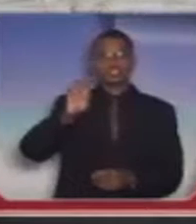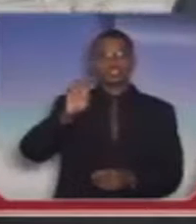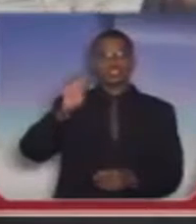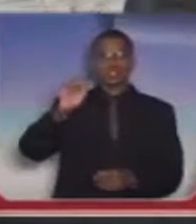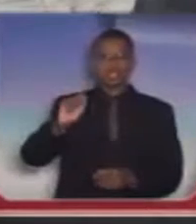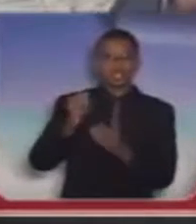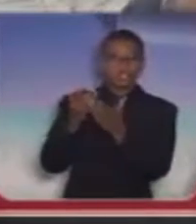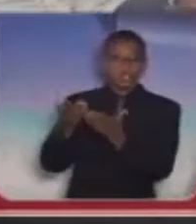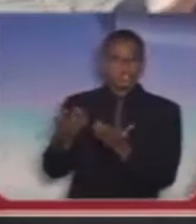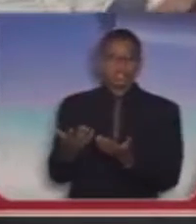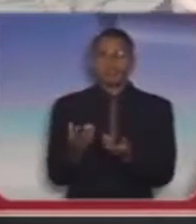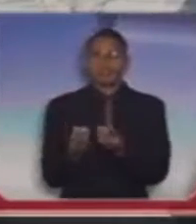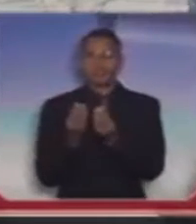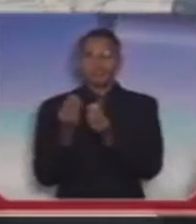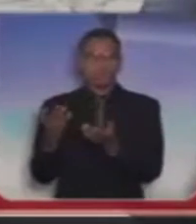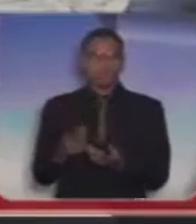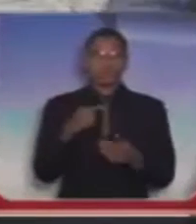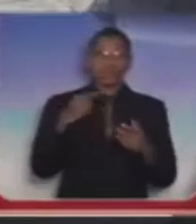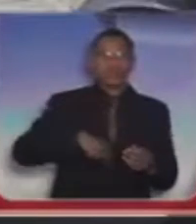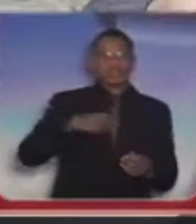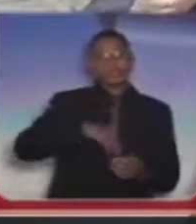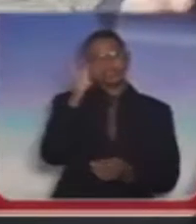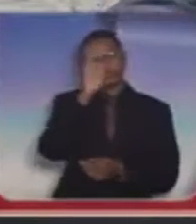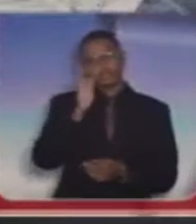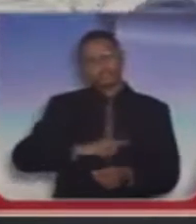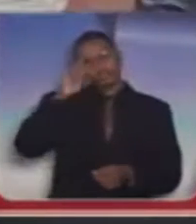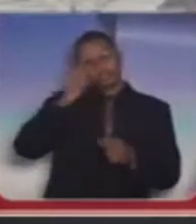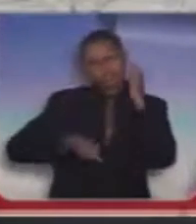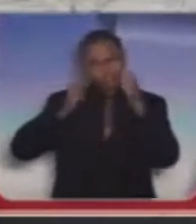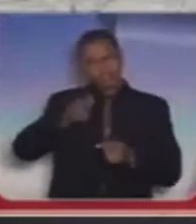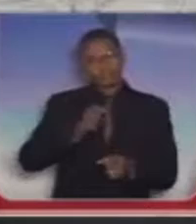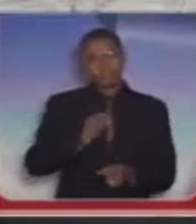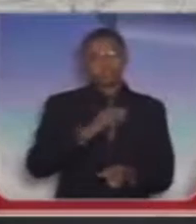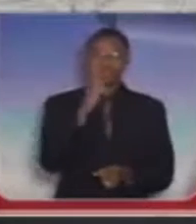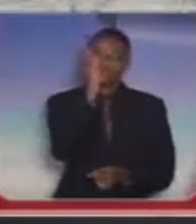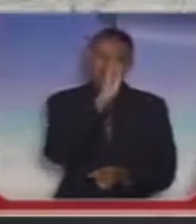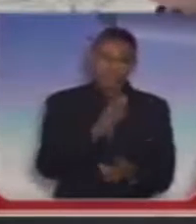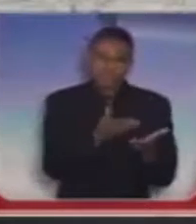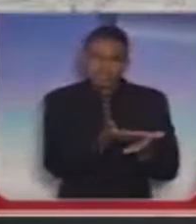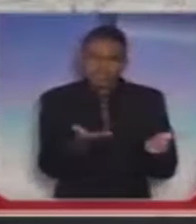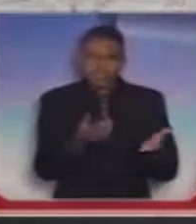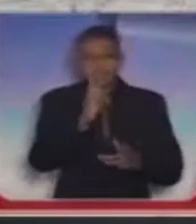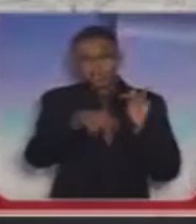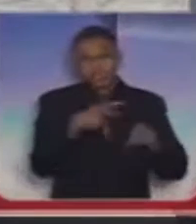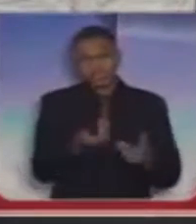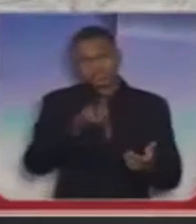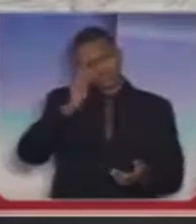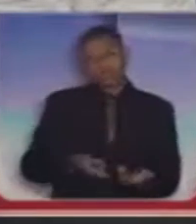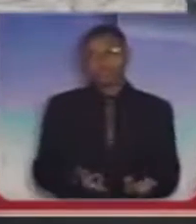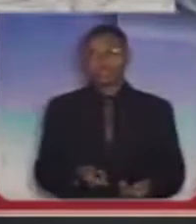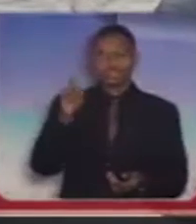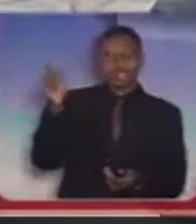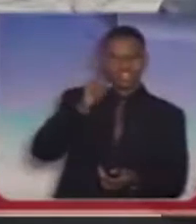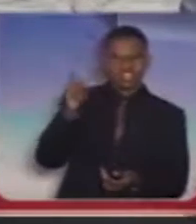quem manda no brasil o povo brasileiro não é deputado contratado pela jbs odebrecht que